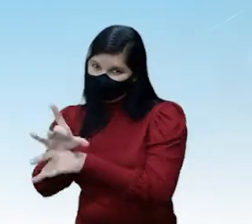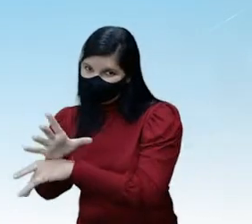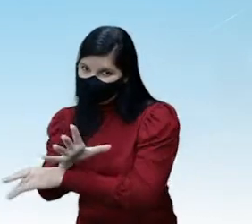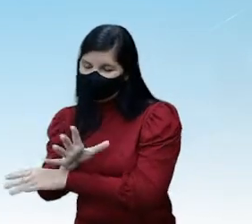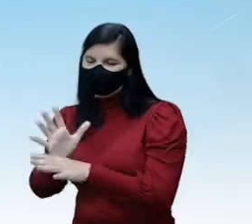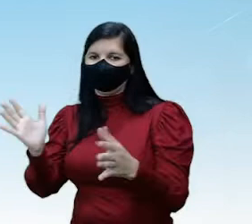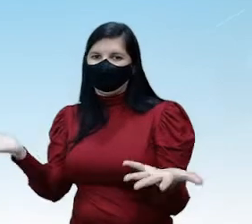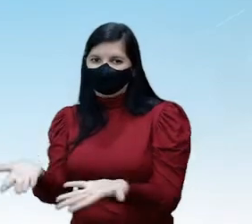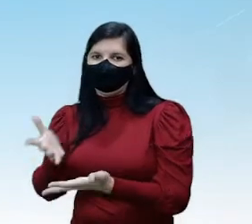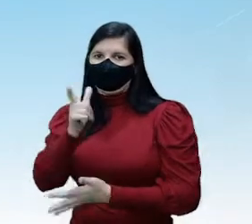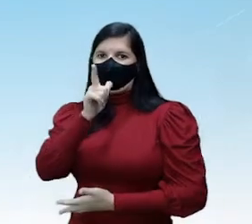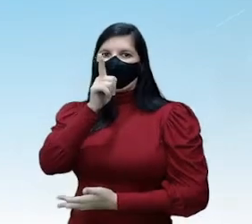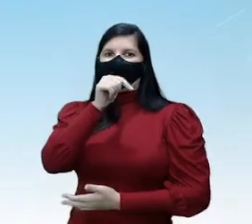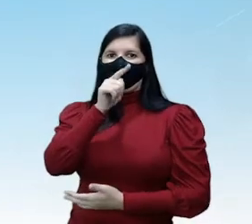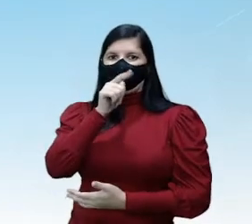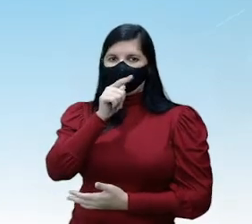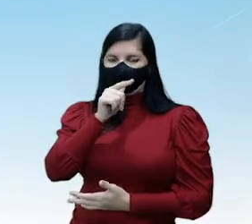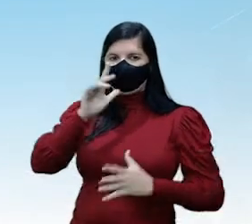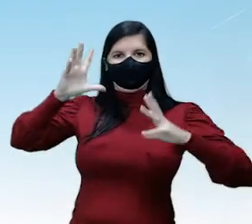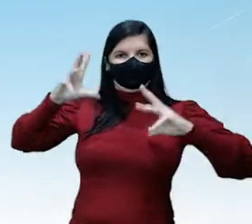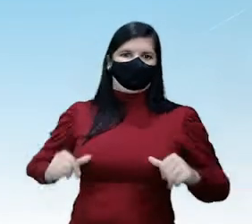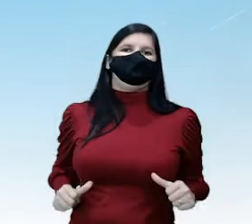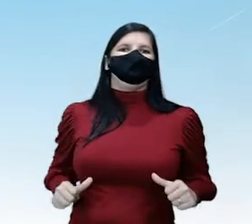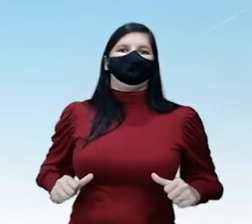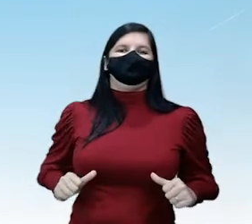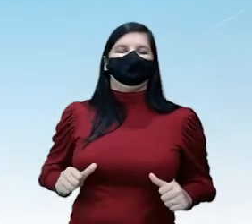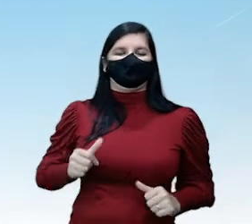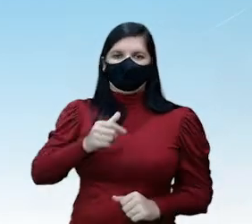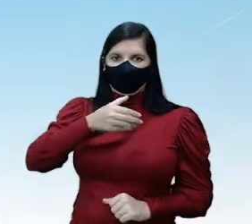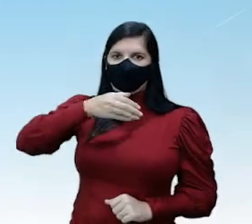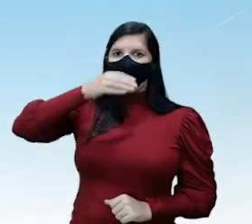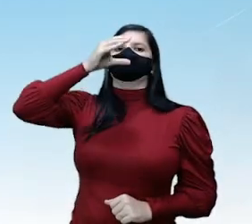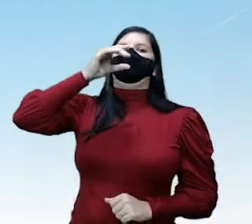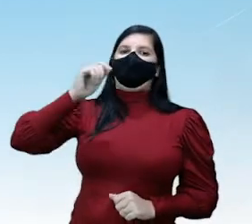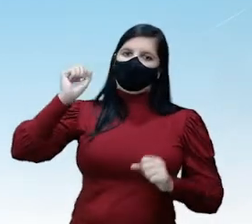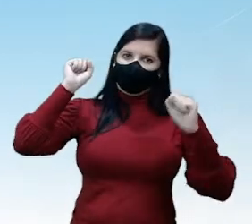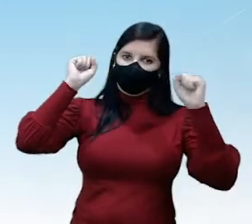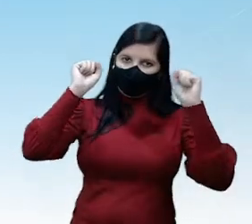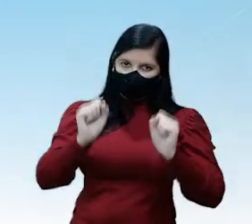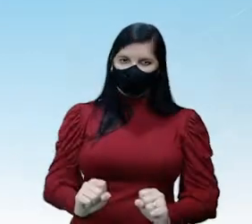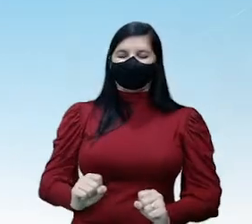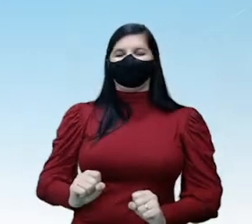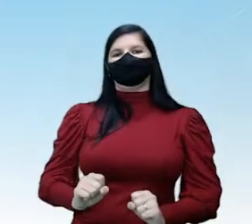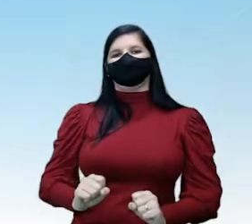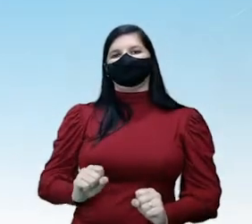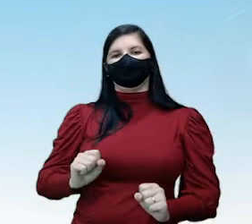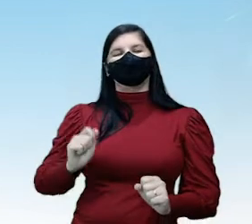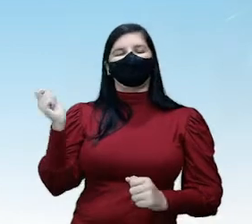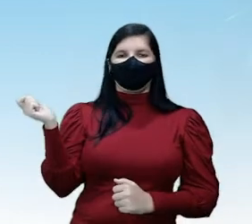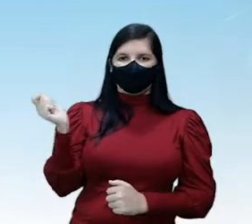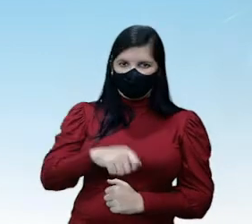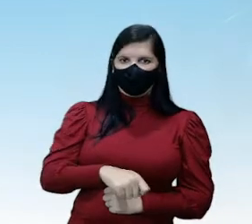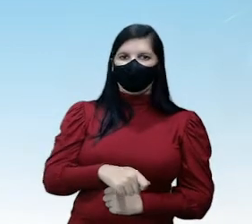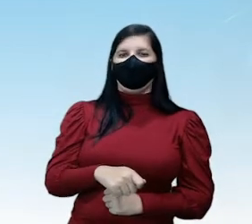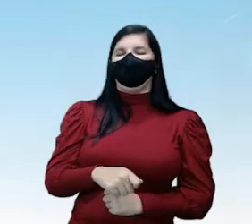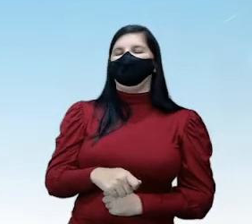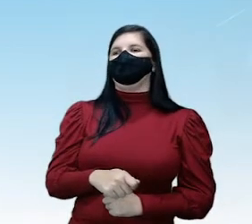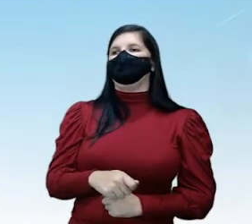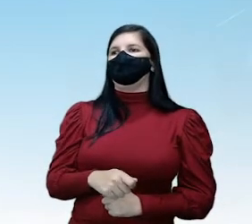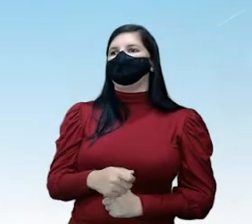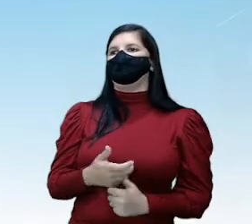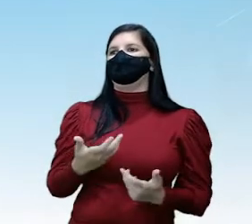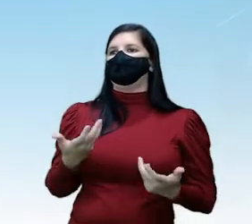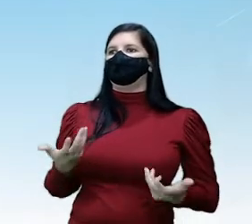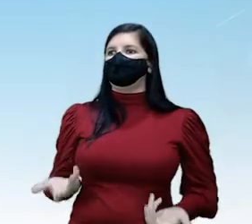a água agora ela virou potável. Isso quer dizer o quê? Ela está apropriada para